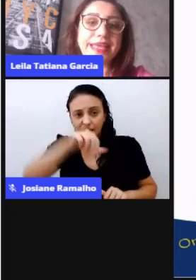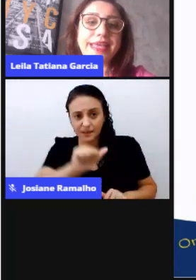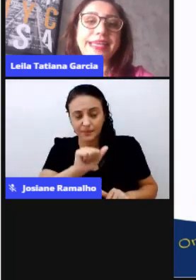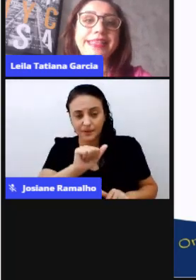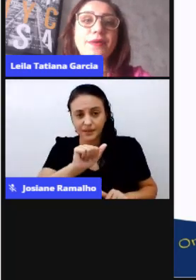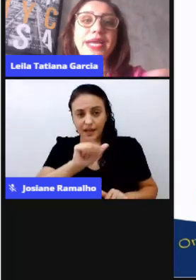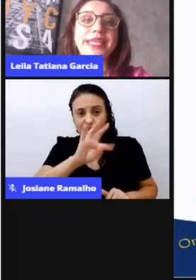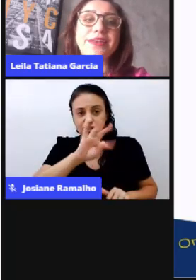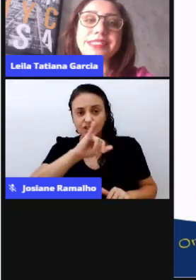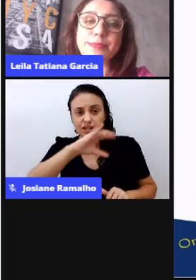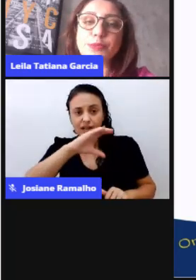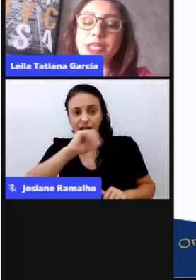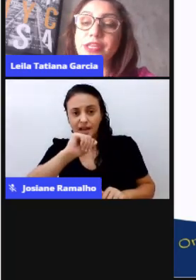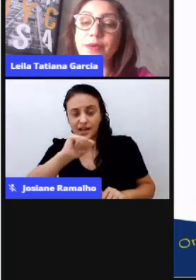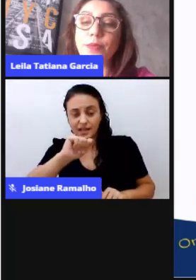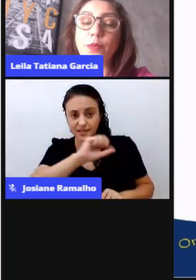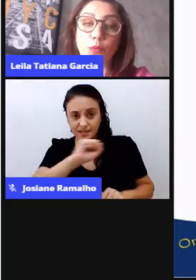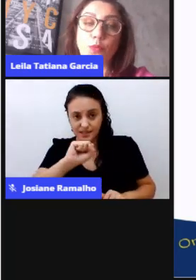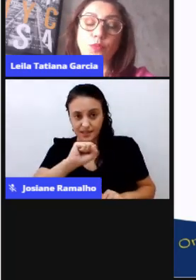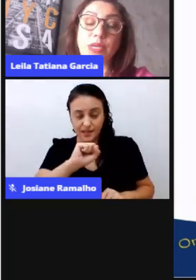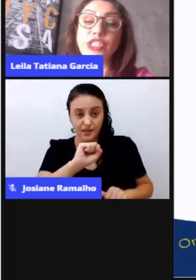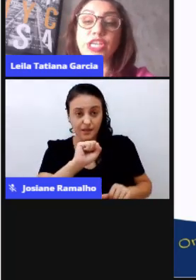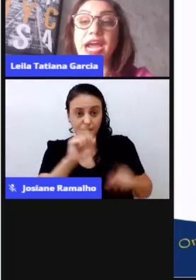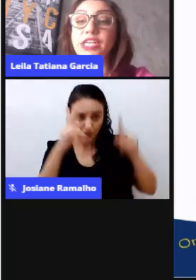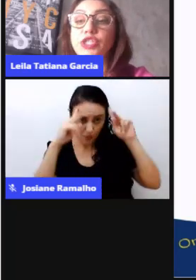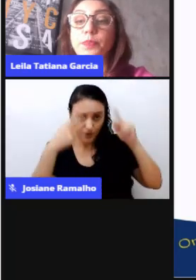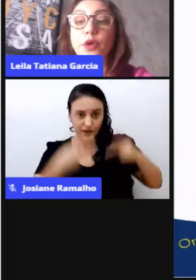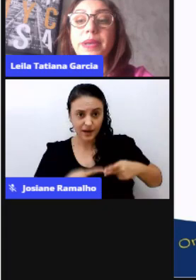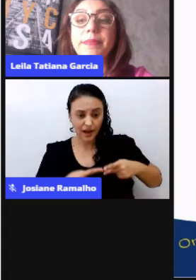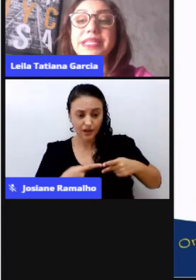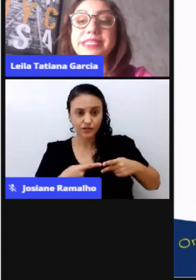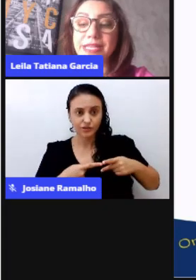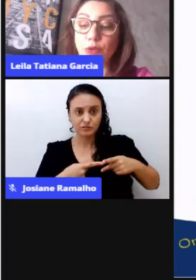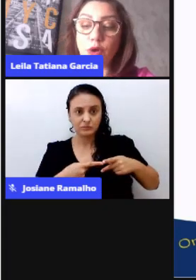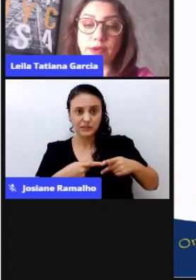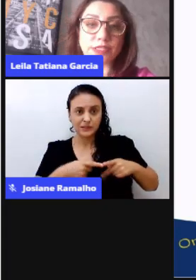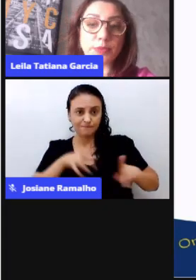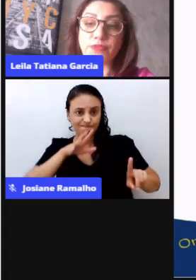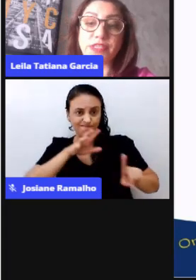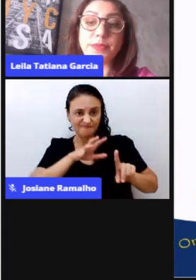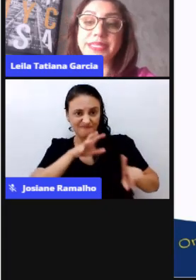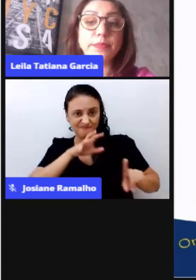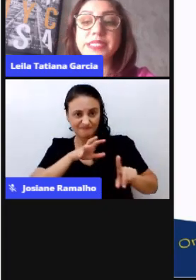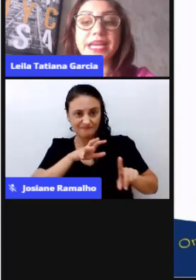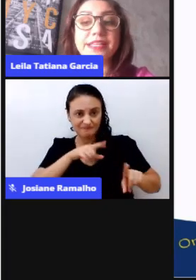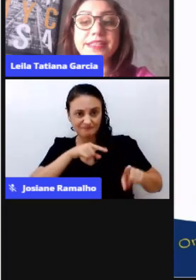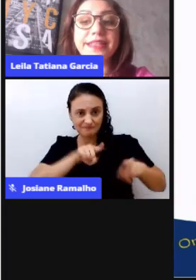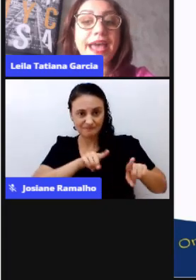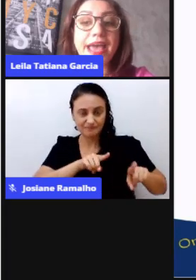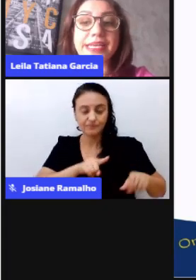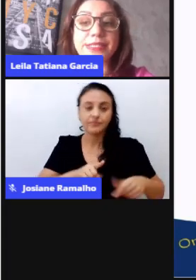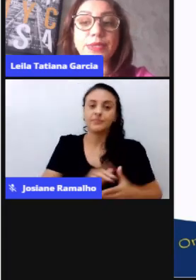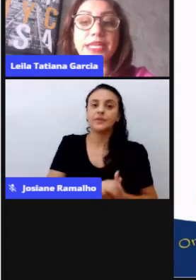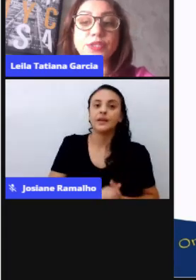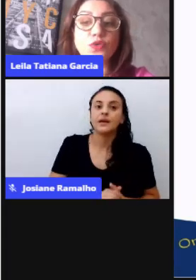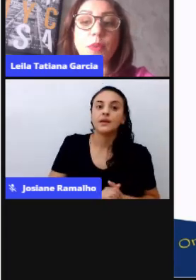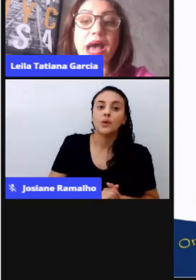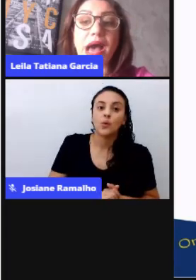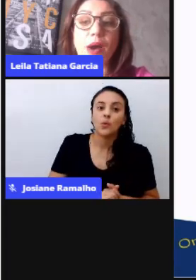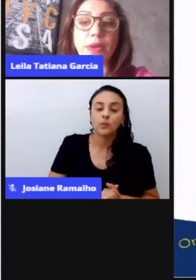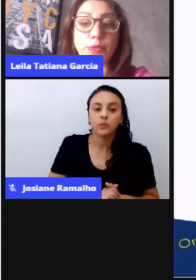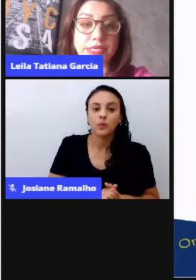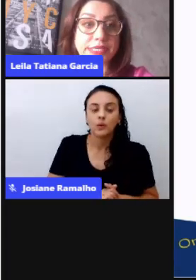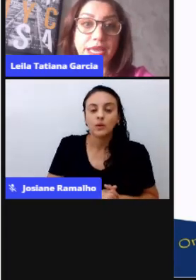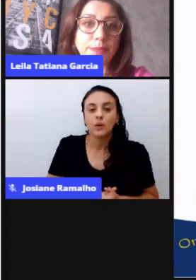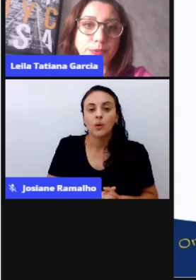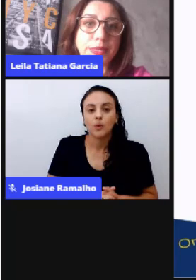humana. Então, aqui nós temos uma charge problematizadora. Você pode fazer uma tempestade de ideias no início de